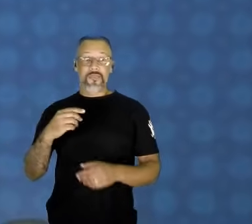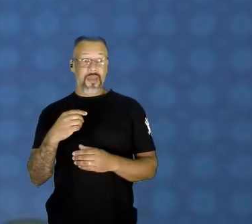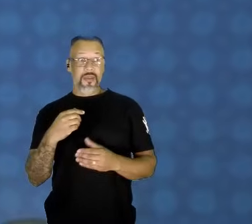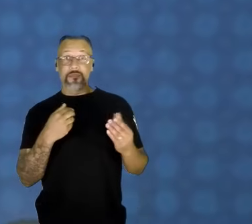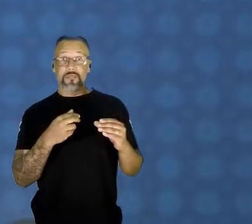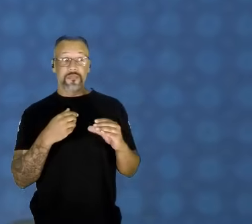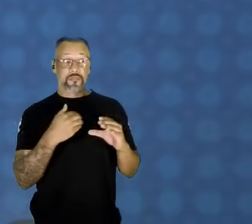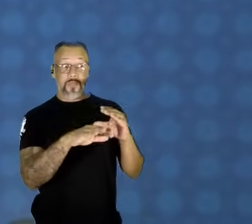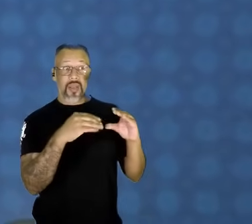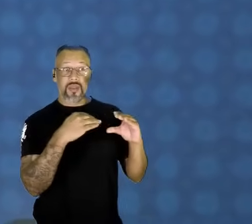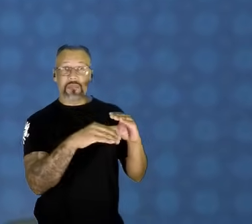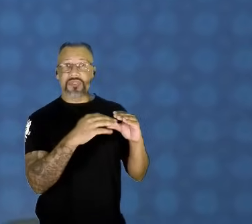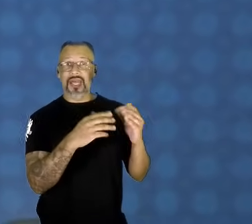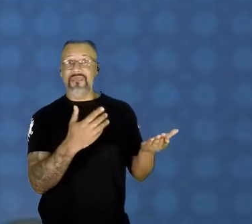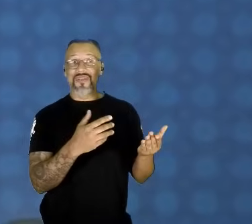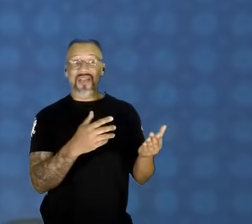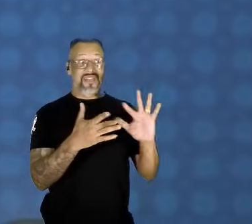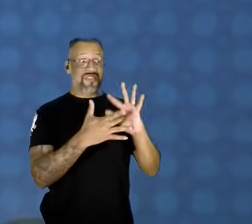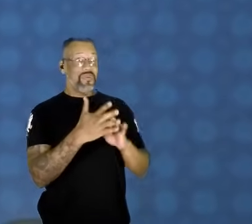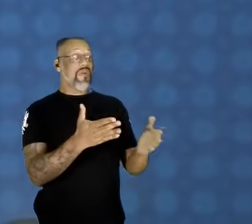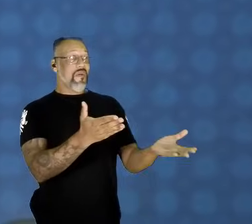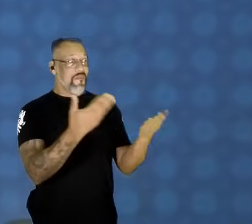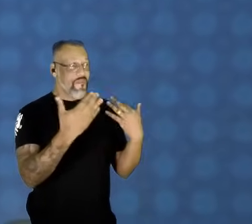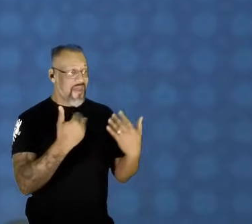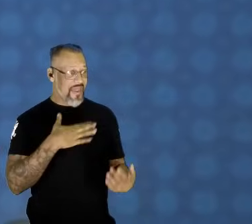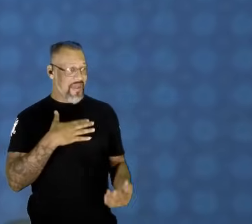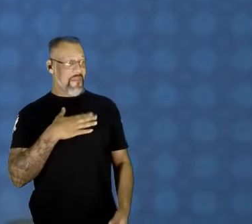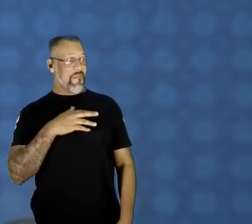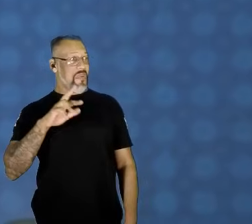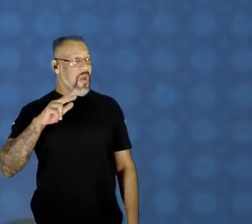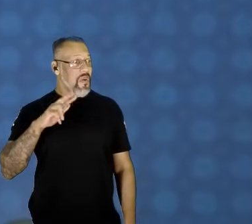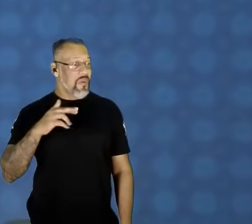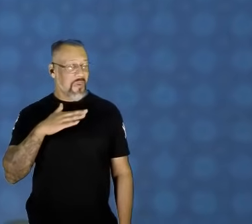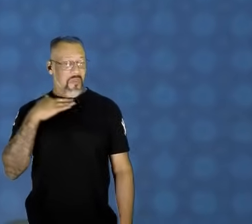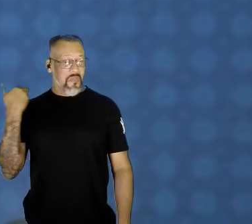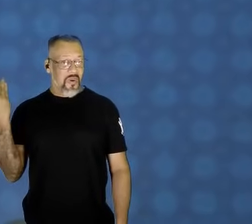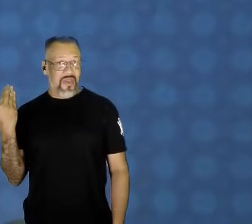Jesus propositadamente demorou 4 dias.